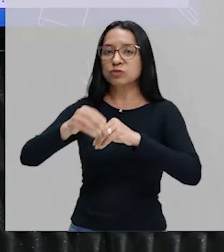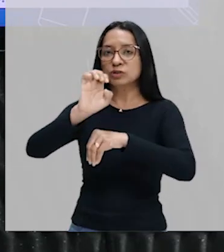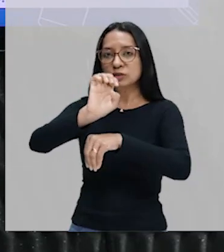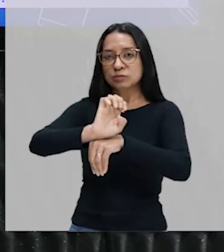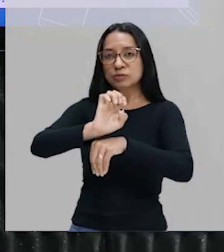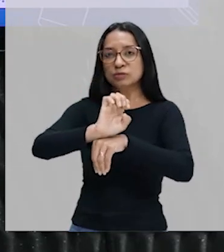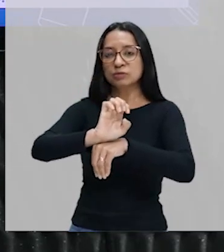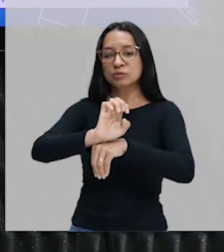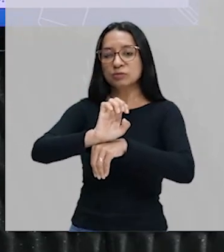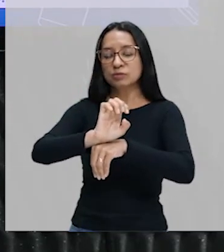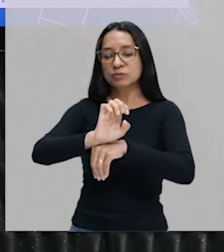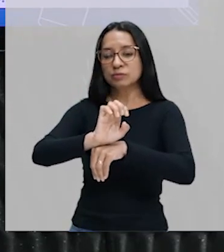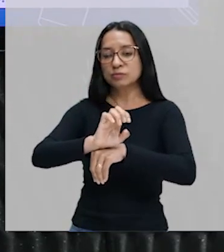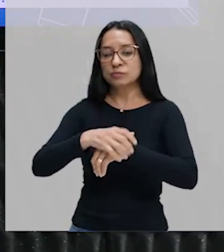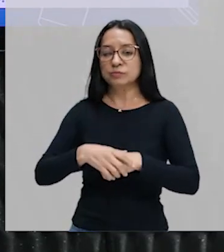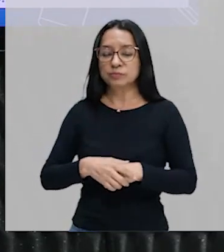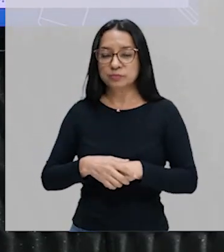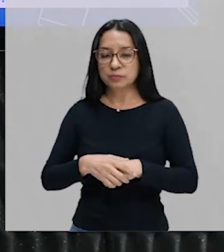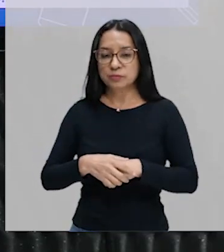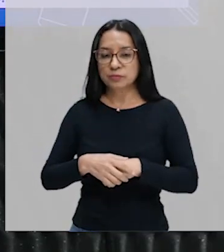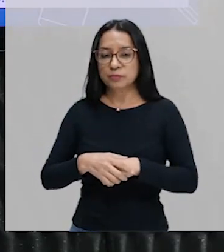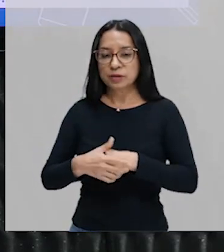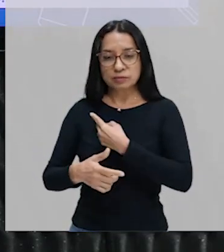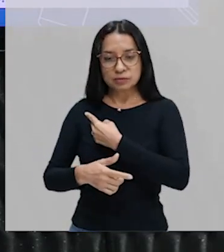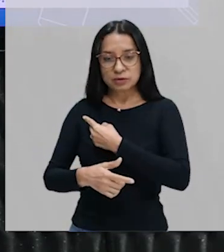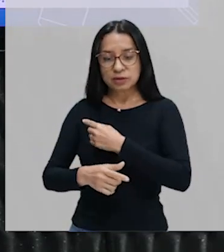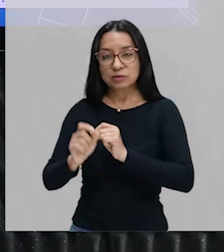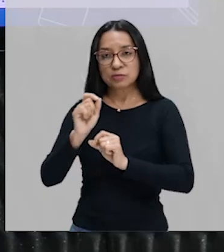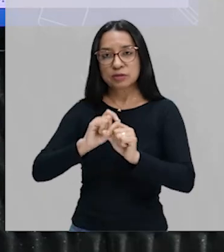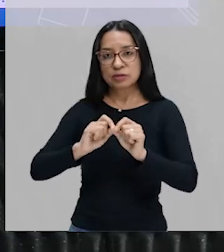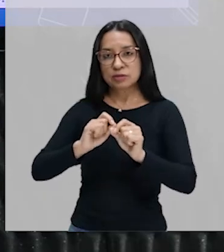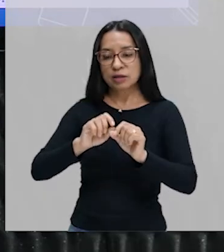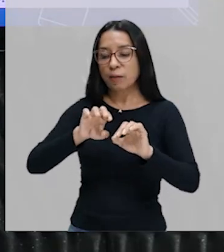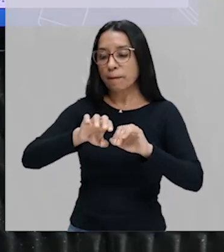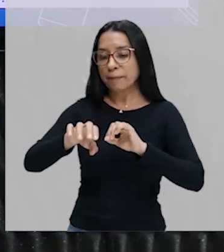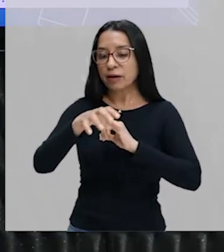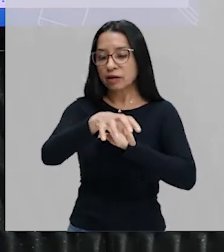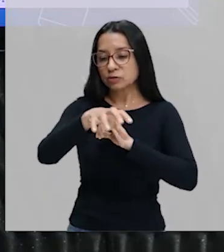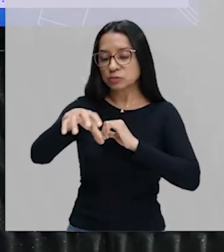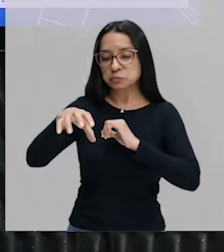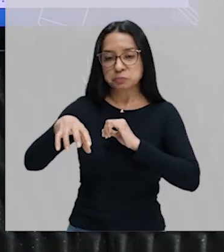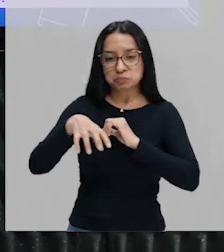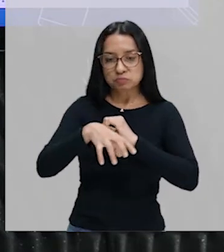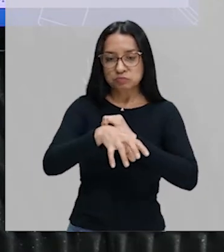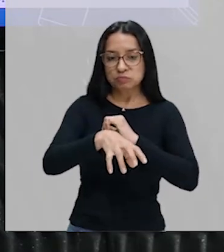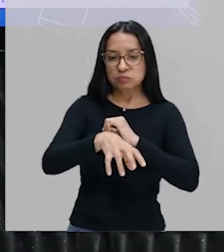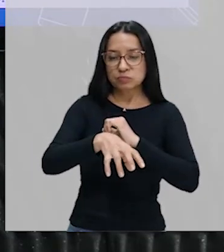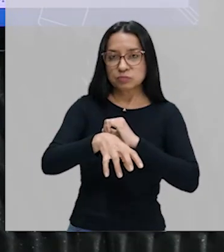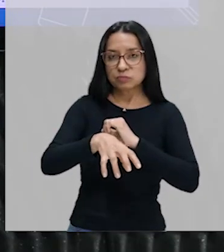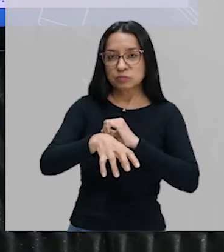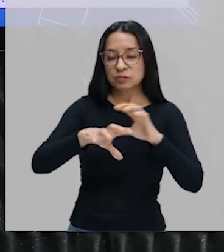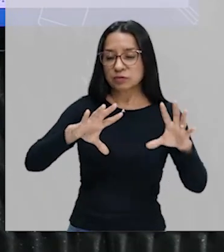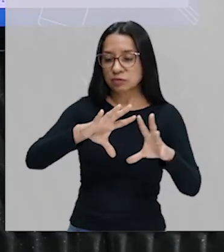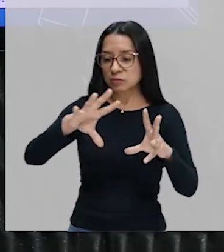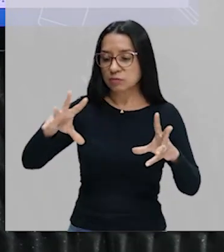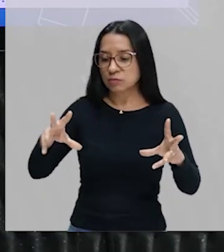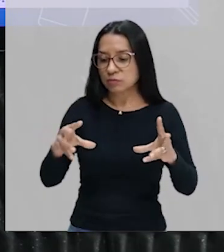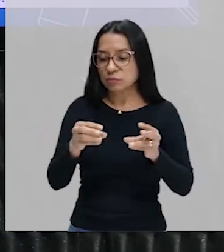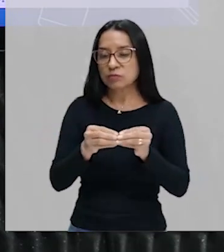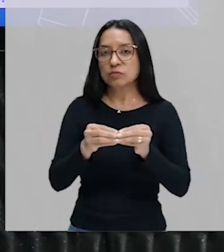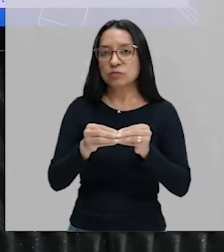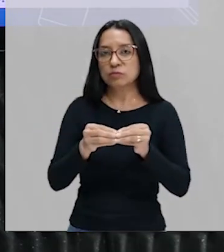soberana, tá certo? Ou seja, o Estado com E minúsculo é aquela parte, tá certo, que compõe o Estado maior. Mas a